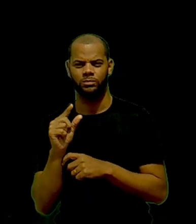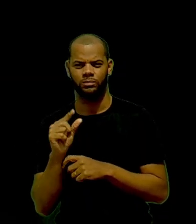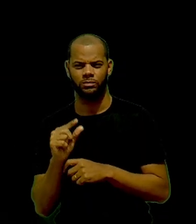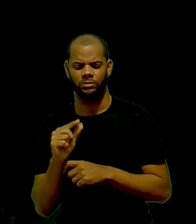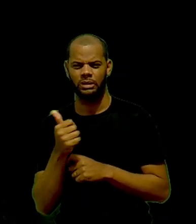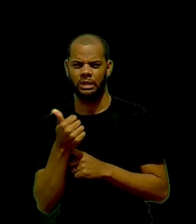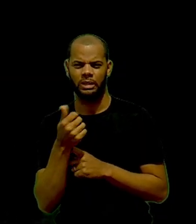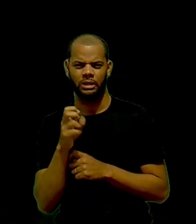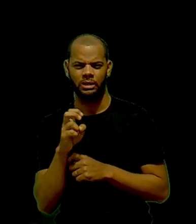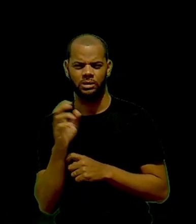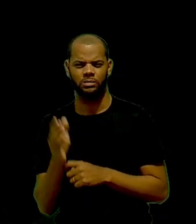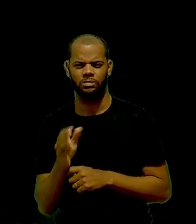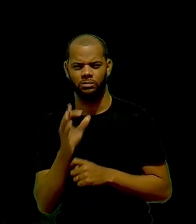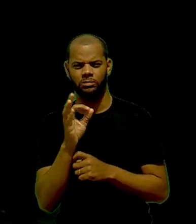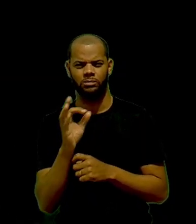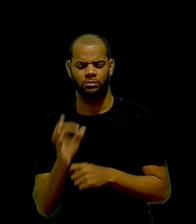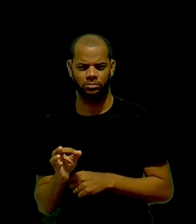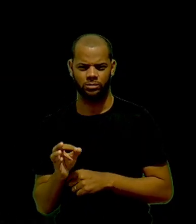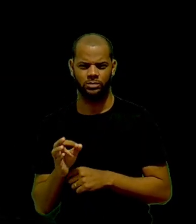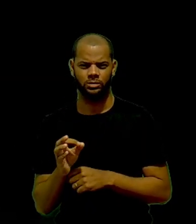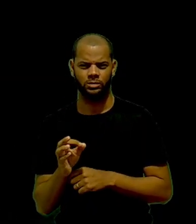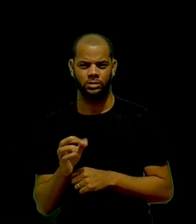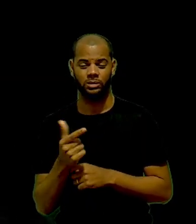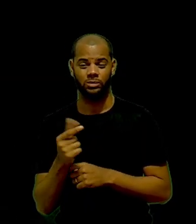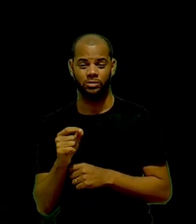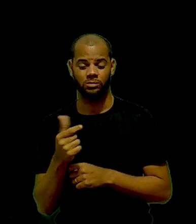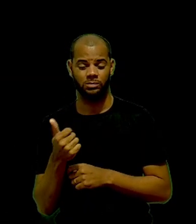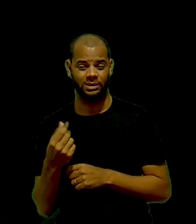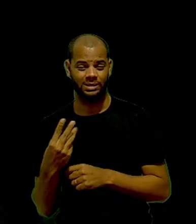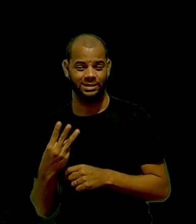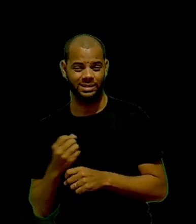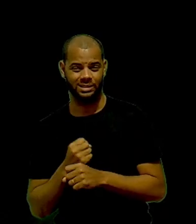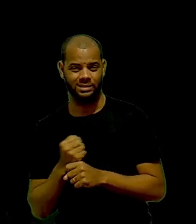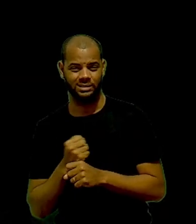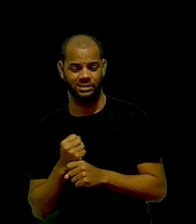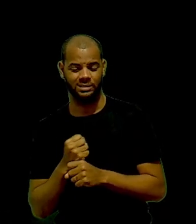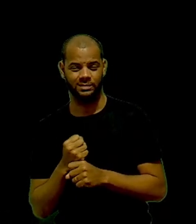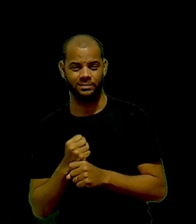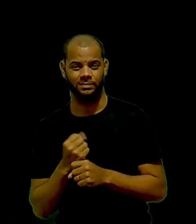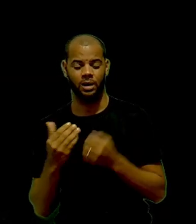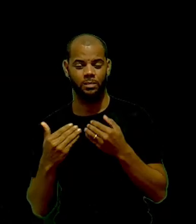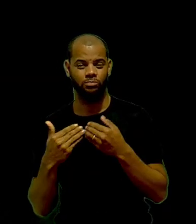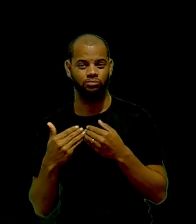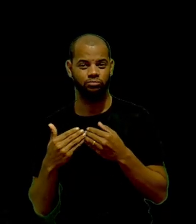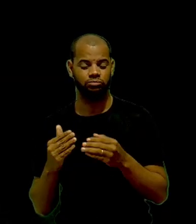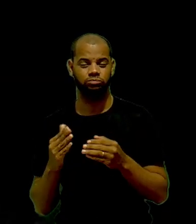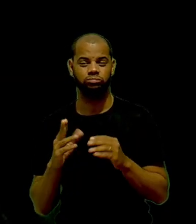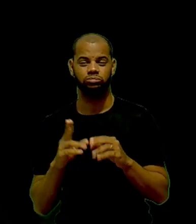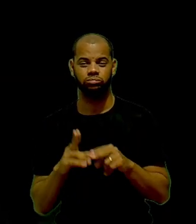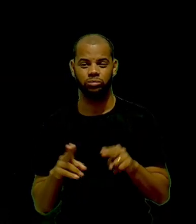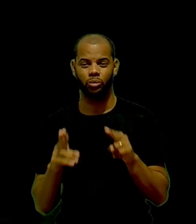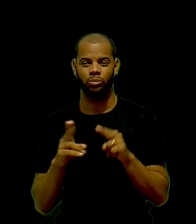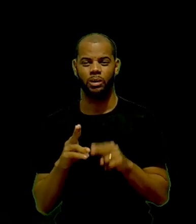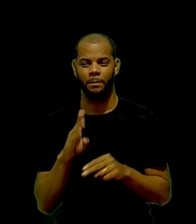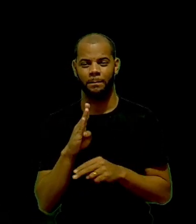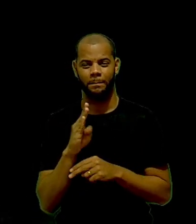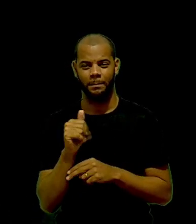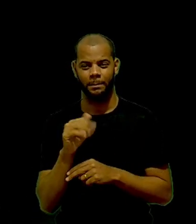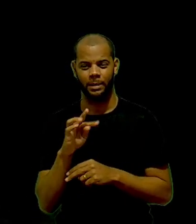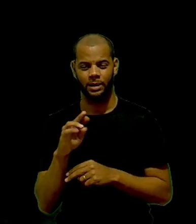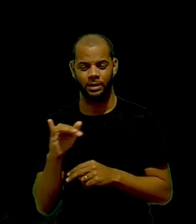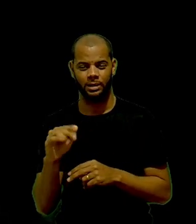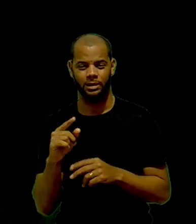de 15% do custo em 2013. Isso começa a abrir mercado para a utilização de baterias